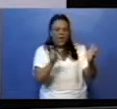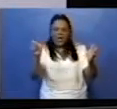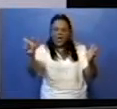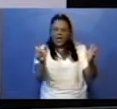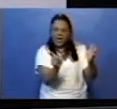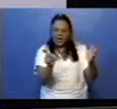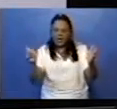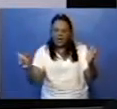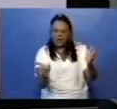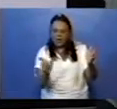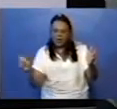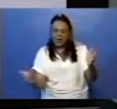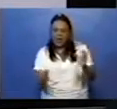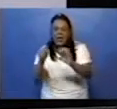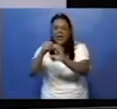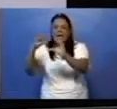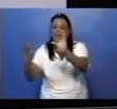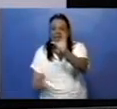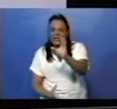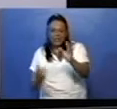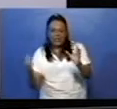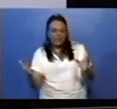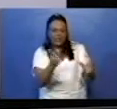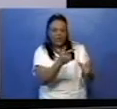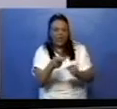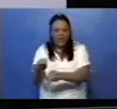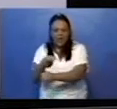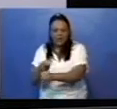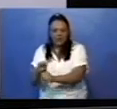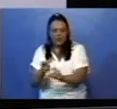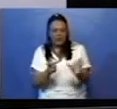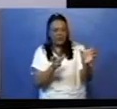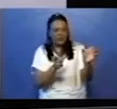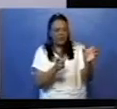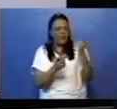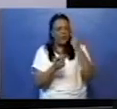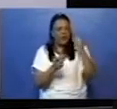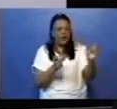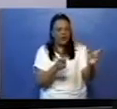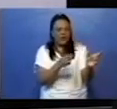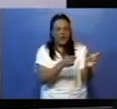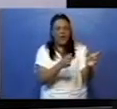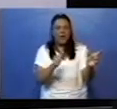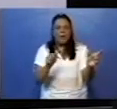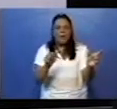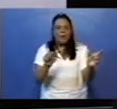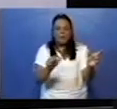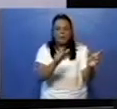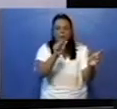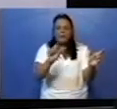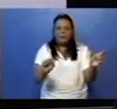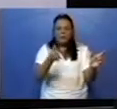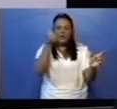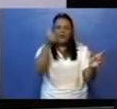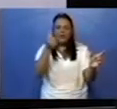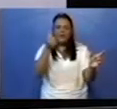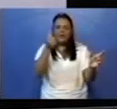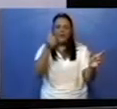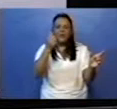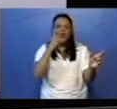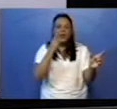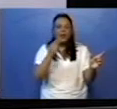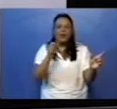vão ser as características dele. Então, primeira característica desse gato, ele é um gato o quê? Siamês. Então, ó,